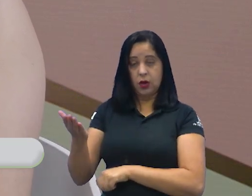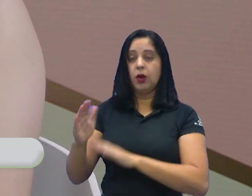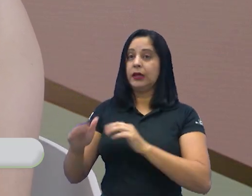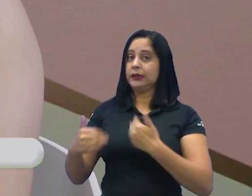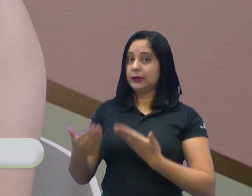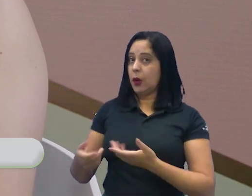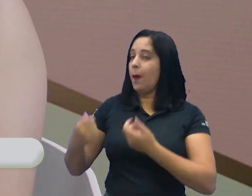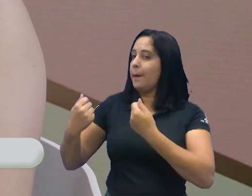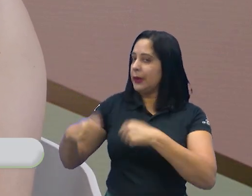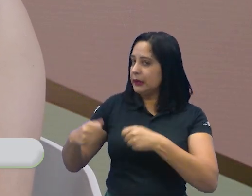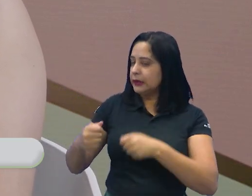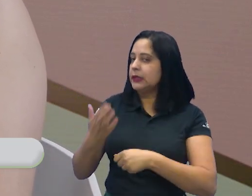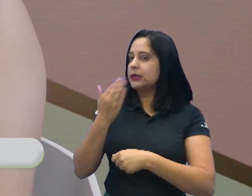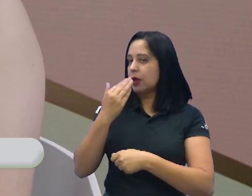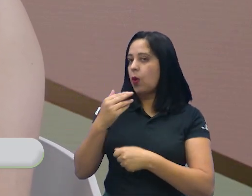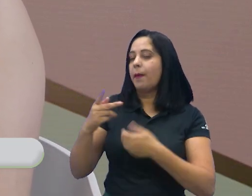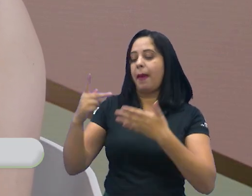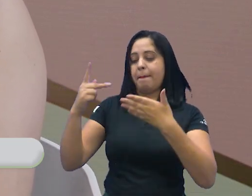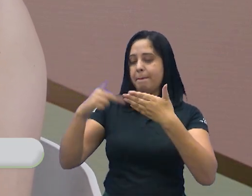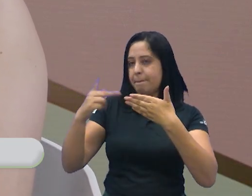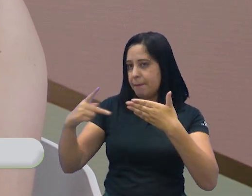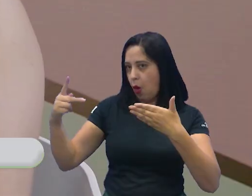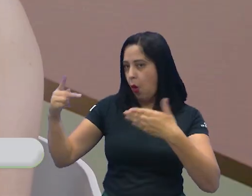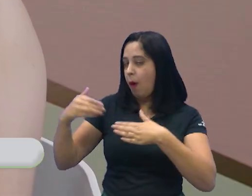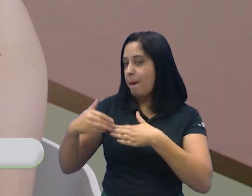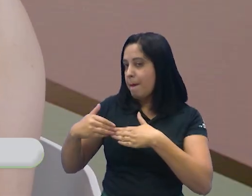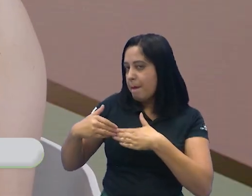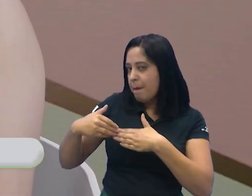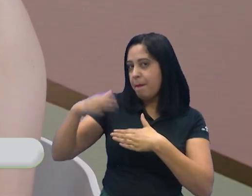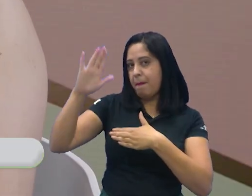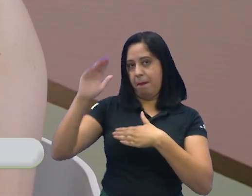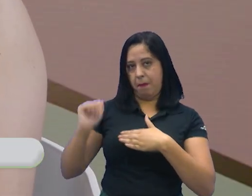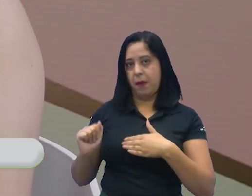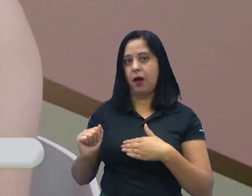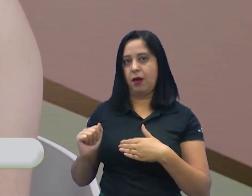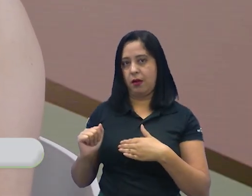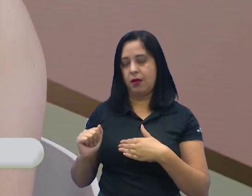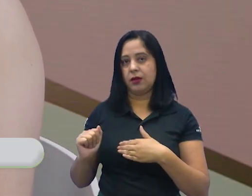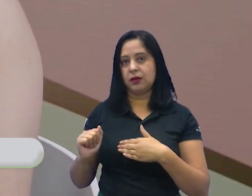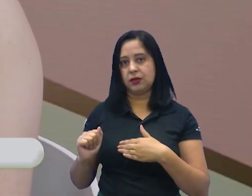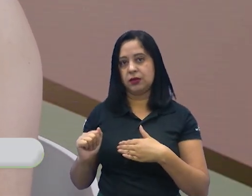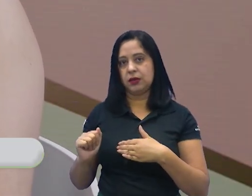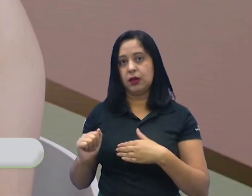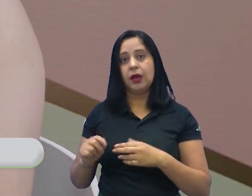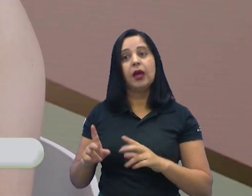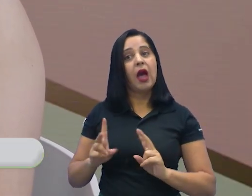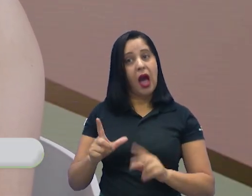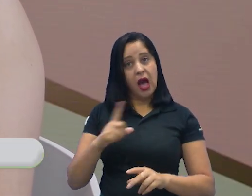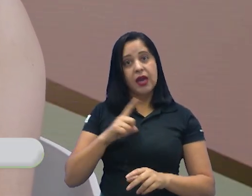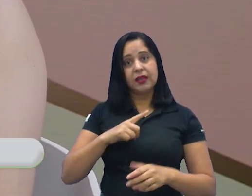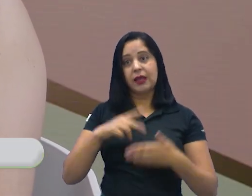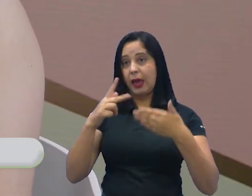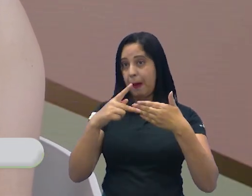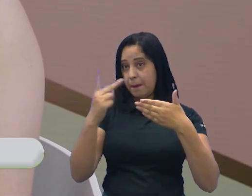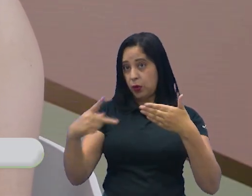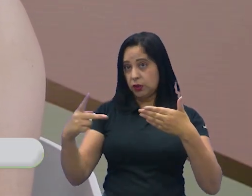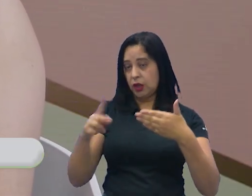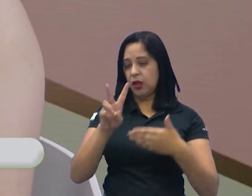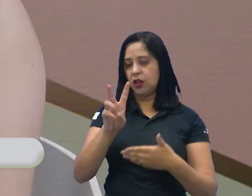maior, proteico, né, para satisfazer ali as necessidades dele, a gente tem a proteína vegetal